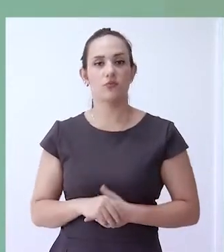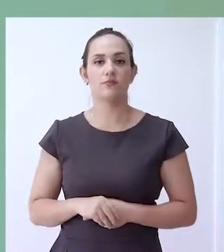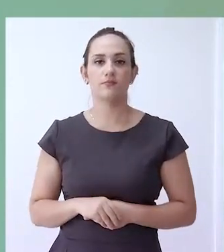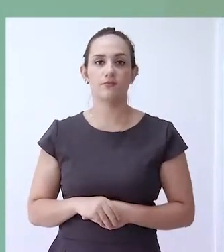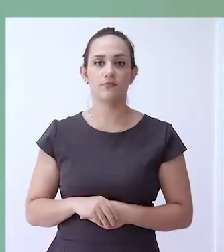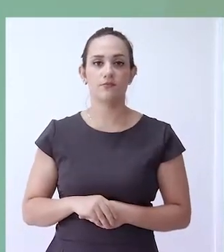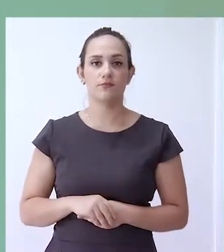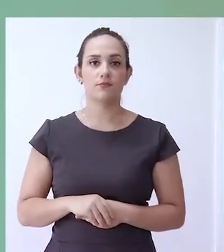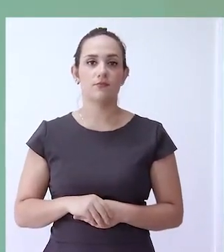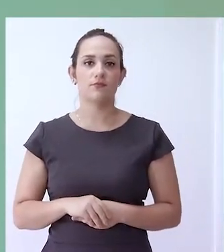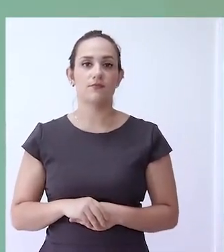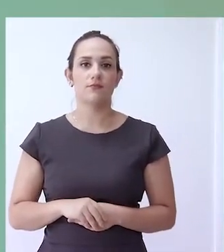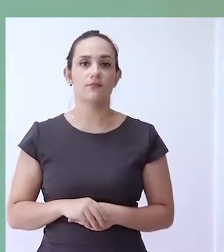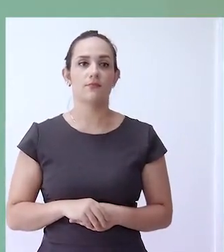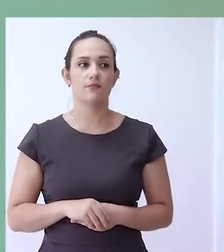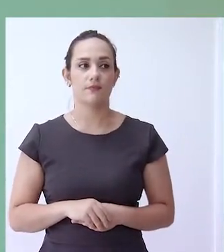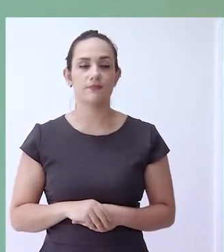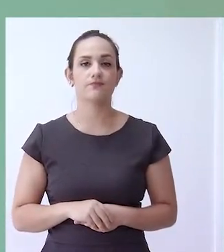votação